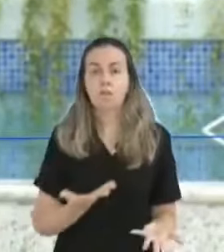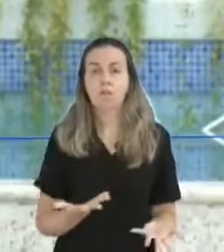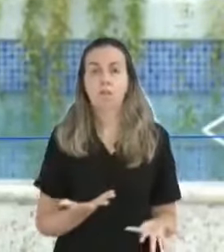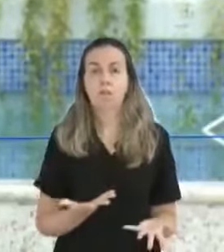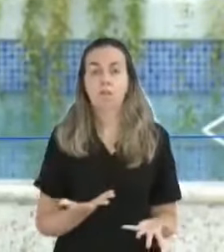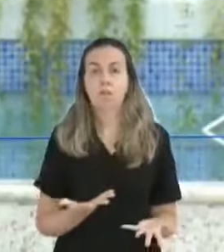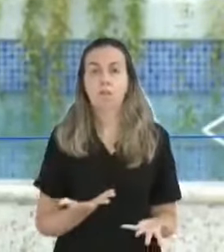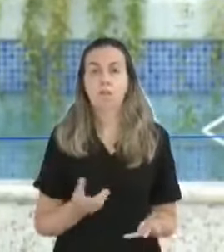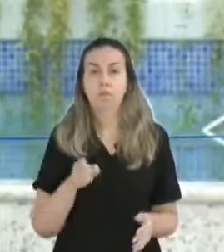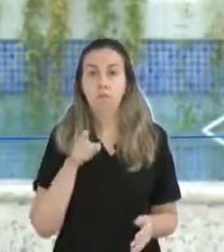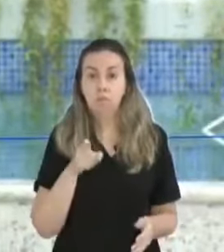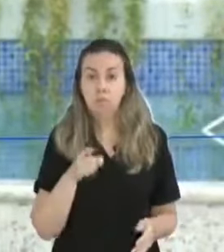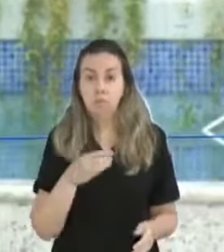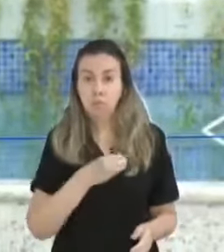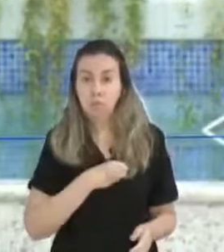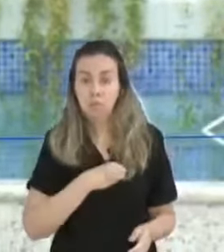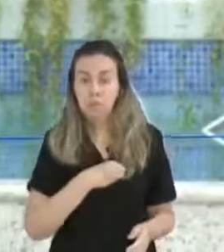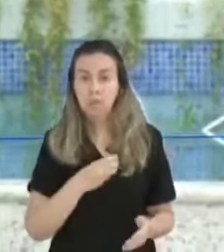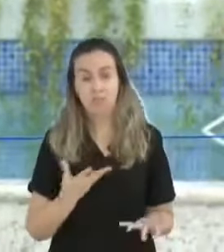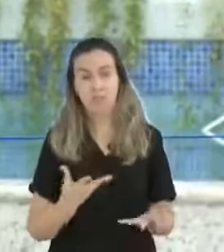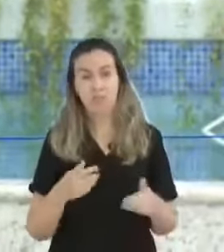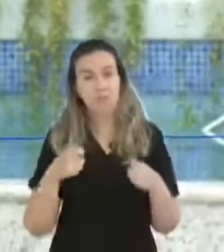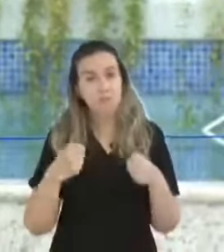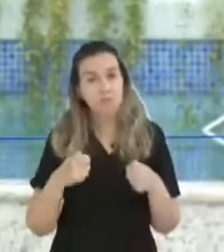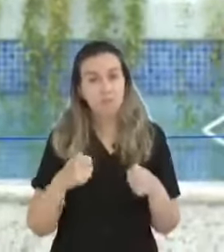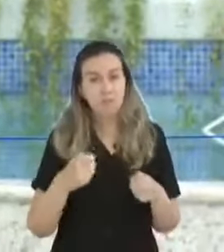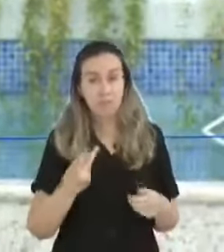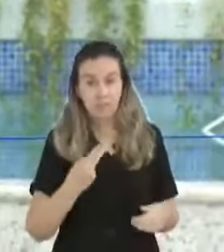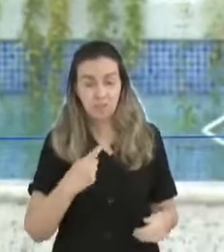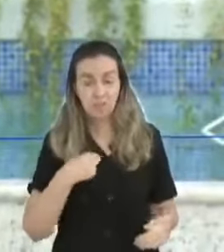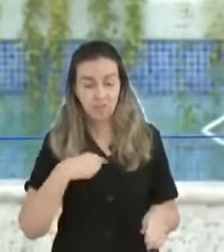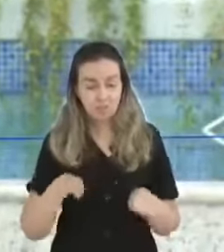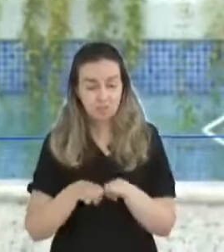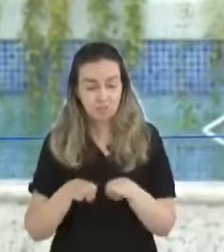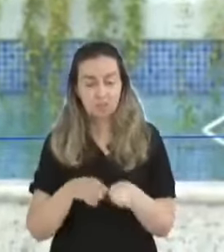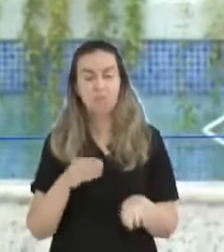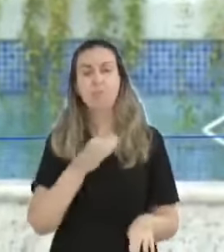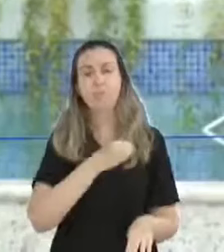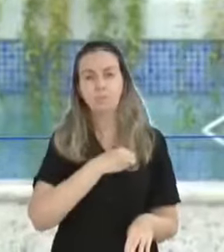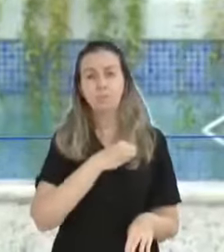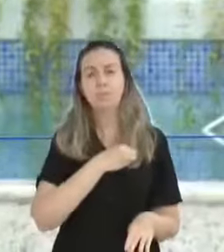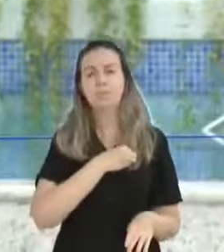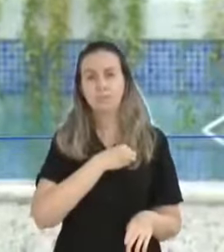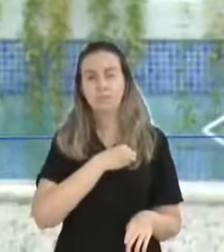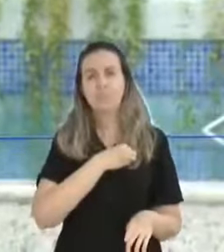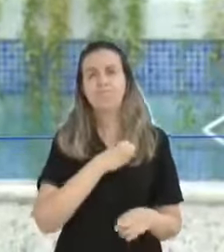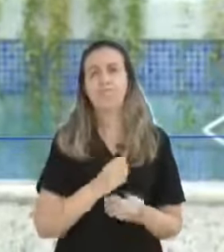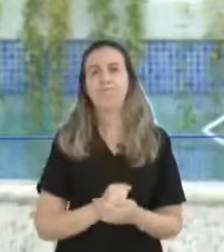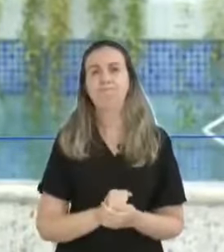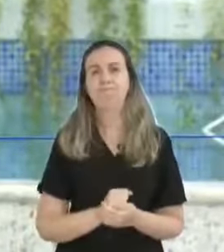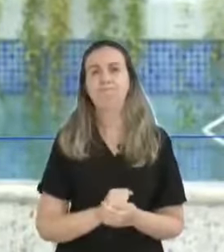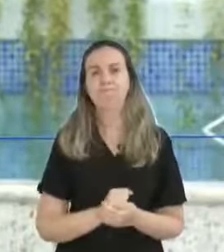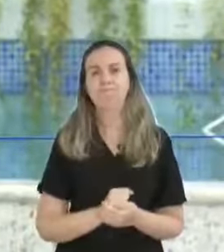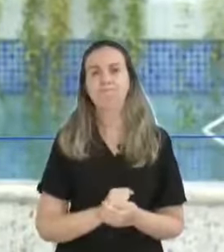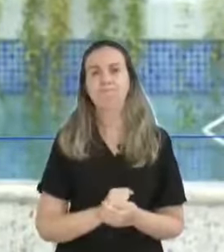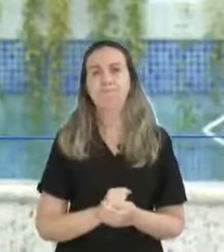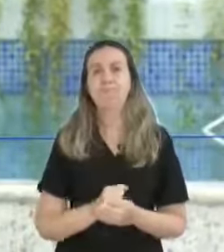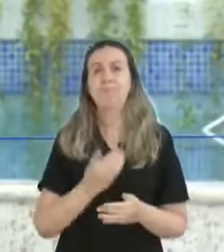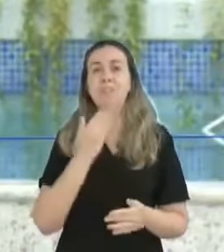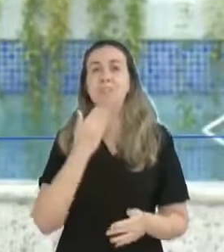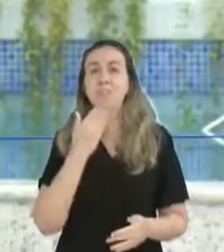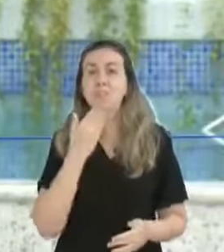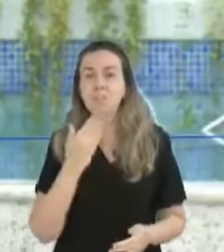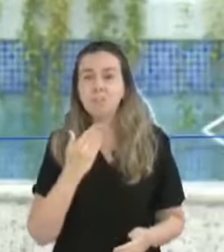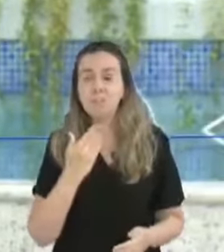para o pecador. Pode fazer uma pesquisa do Gênesis ao Apocalipse. Os maiores apelos